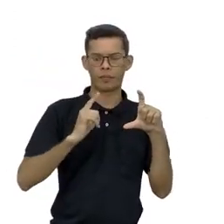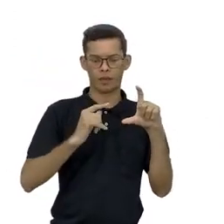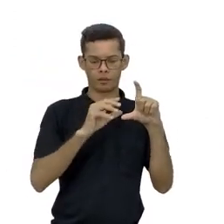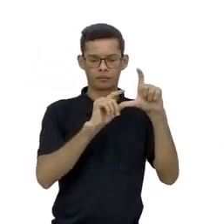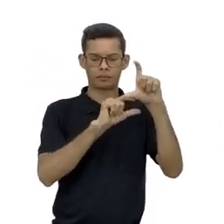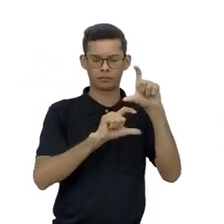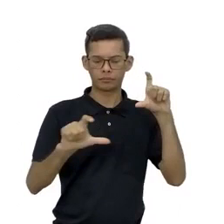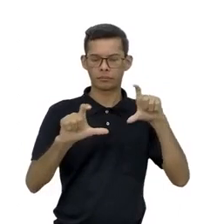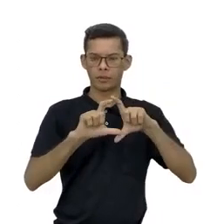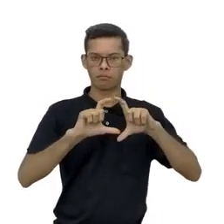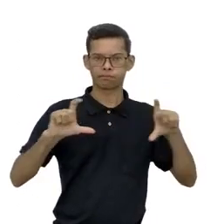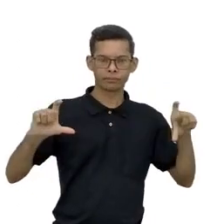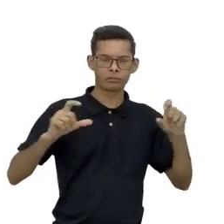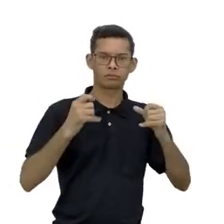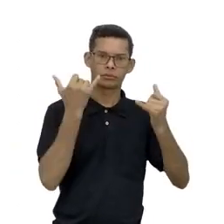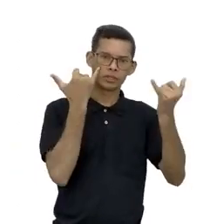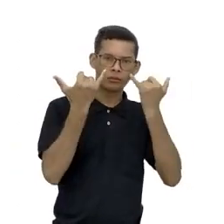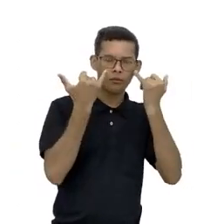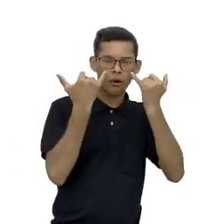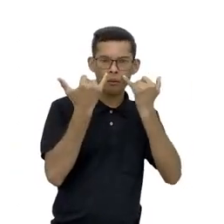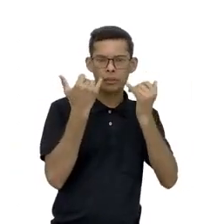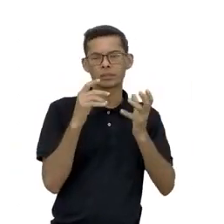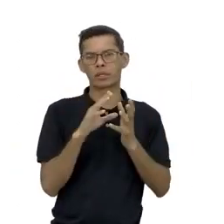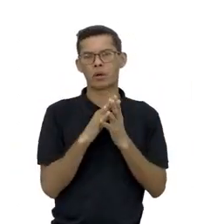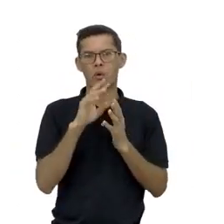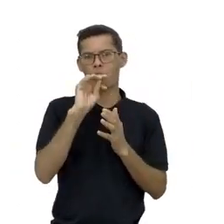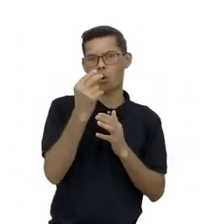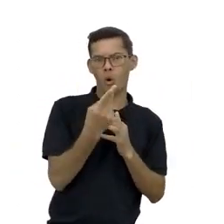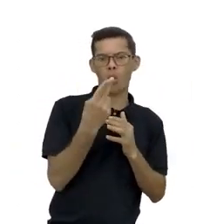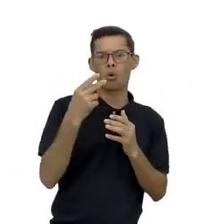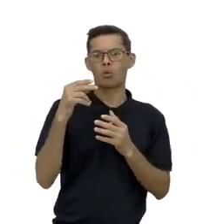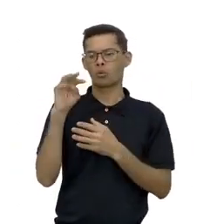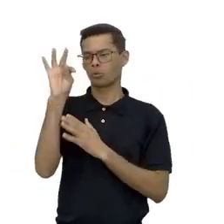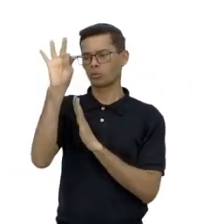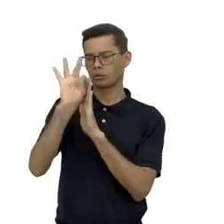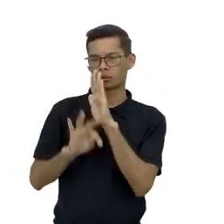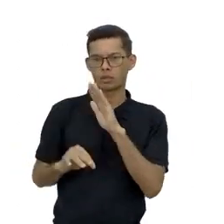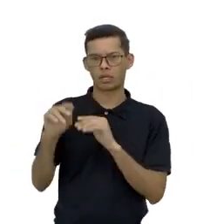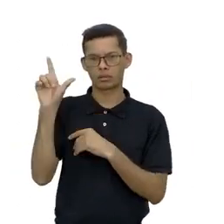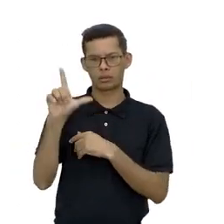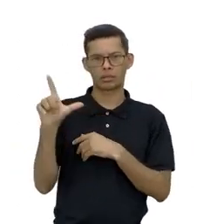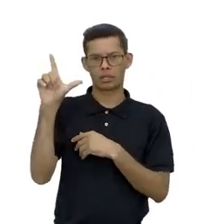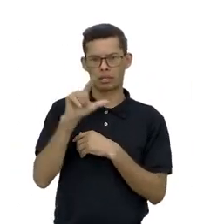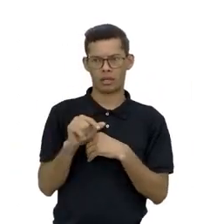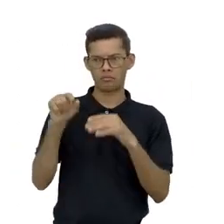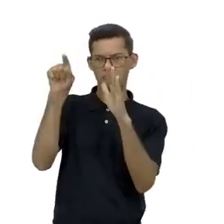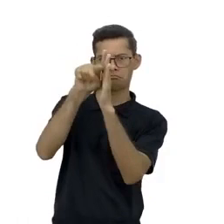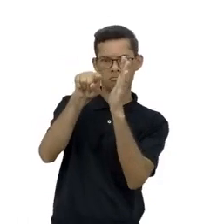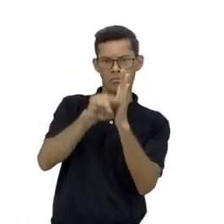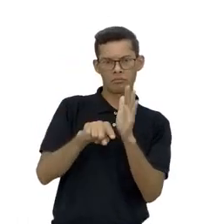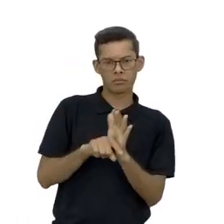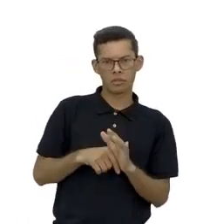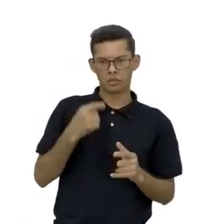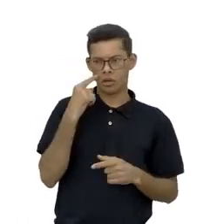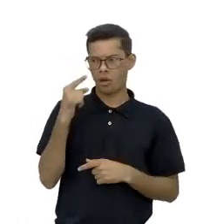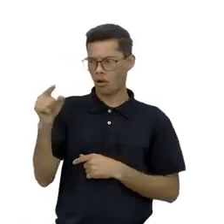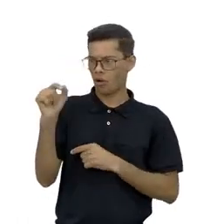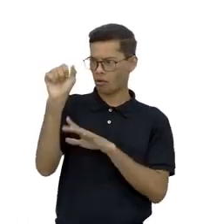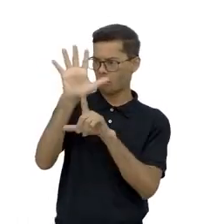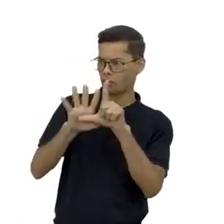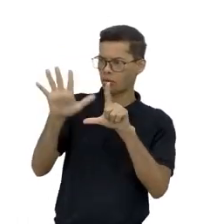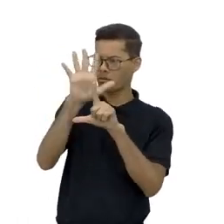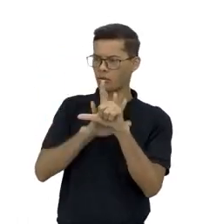uma ilustração num texto literário, eu devo fazer perguntas. Essa ilustração,